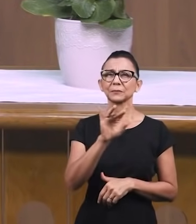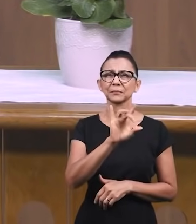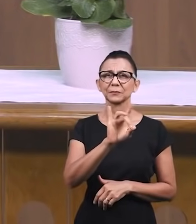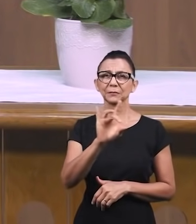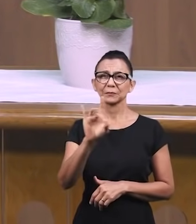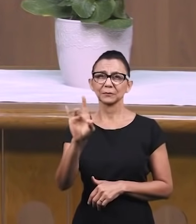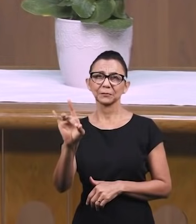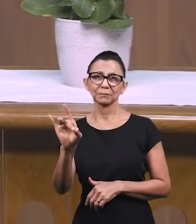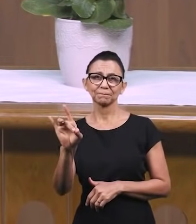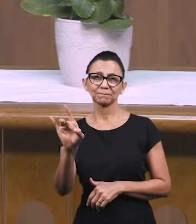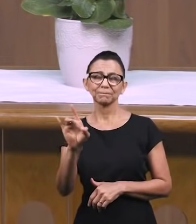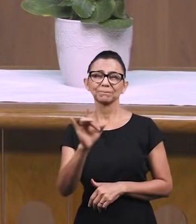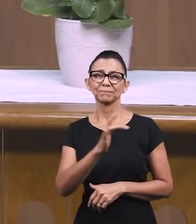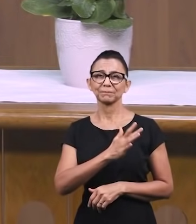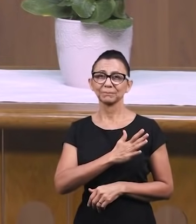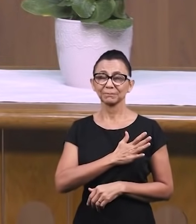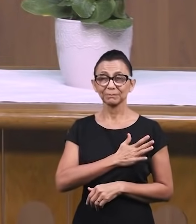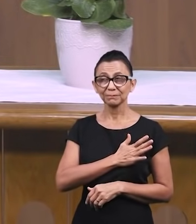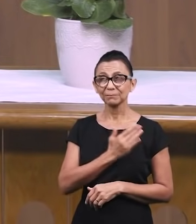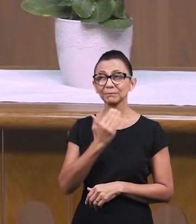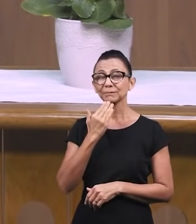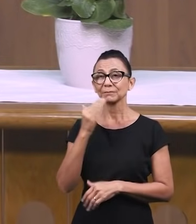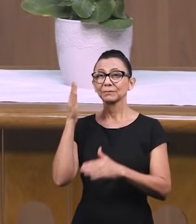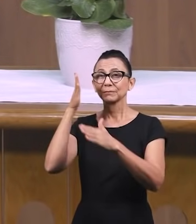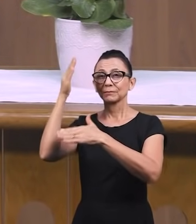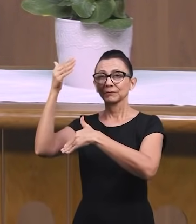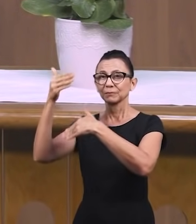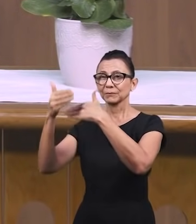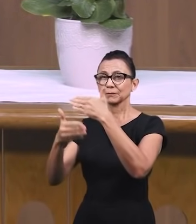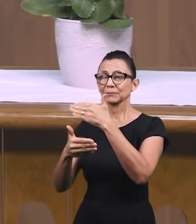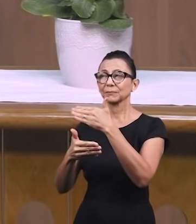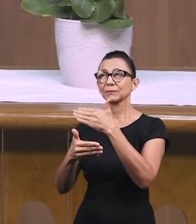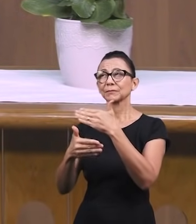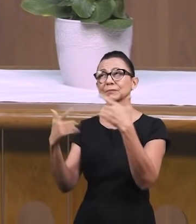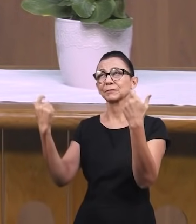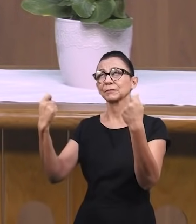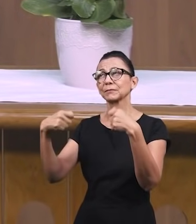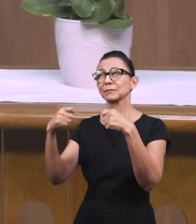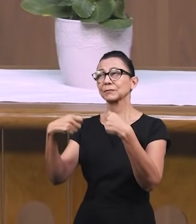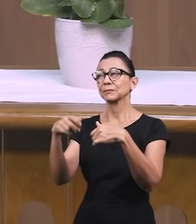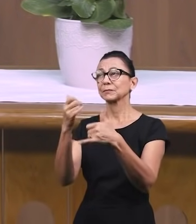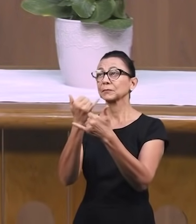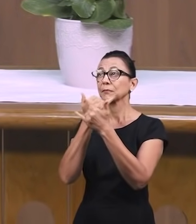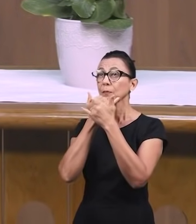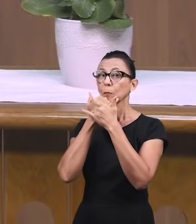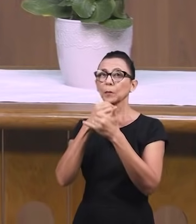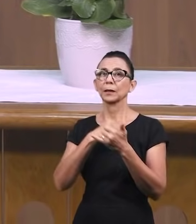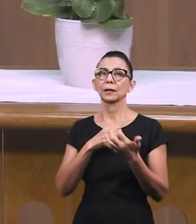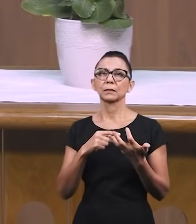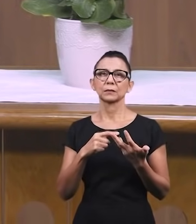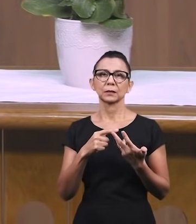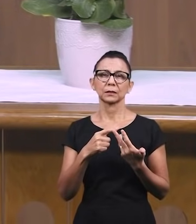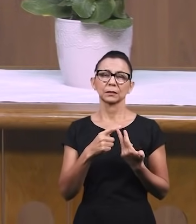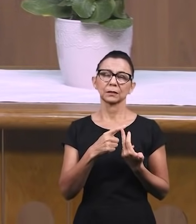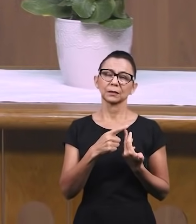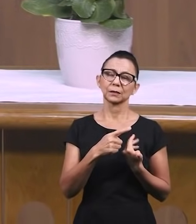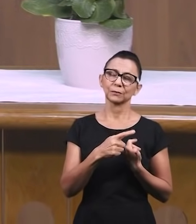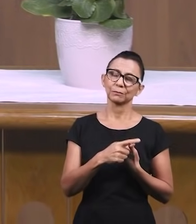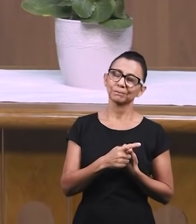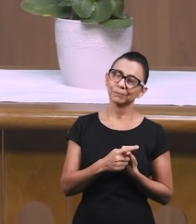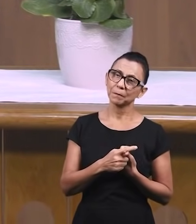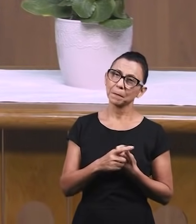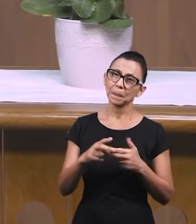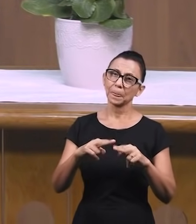cada coração. Pedimos, Senhor, que para termos acesso à Tua presença, os nossos pecados sejam perdoados. Senhor Deus, e por este